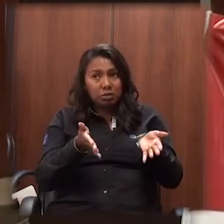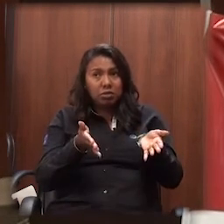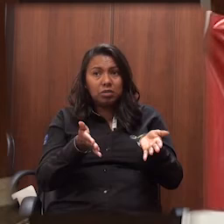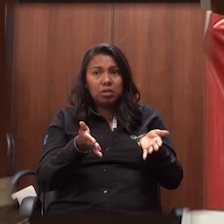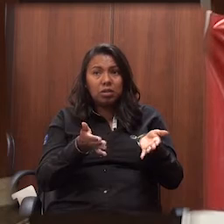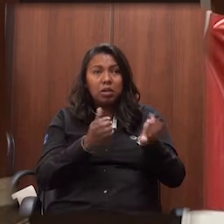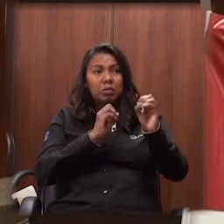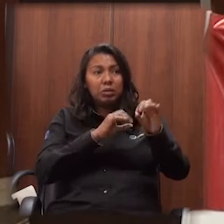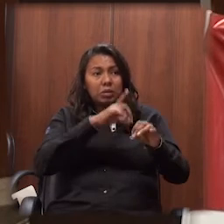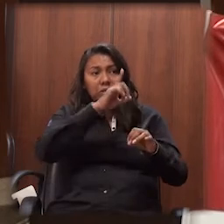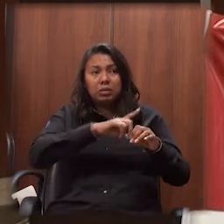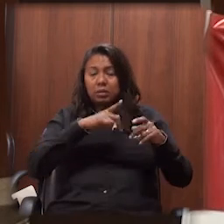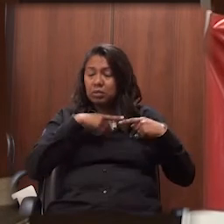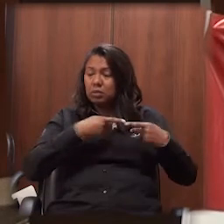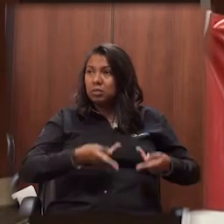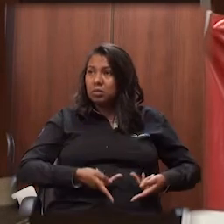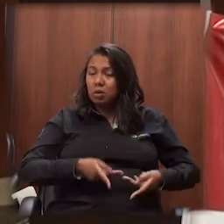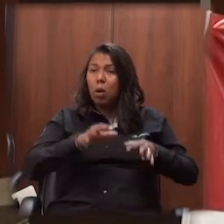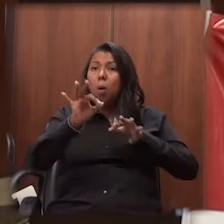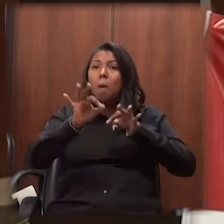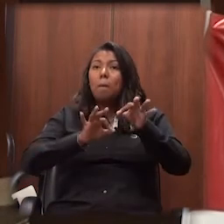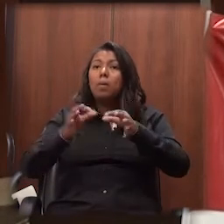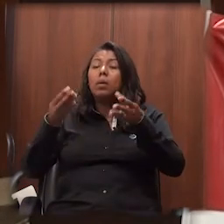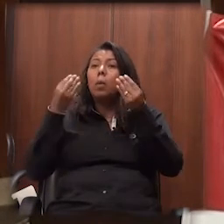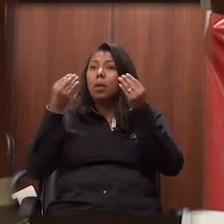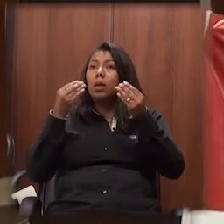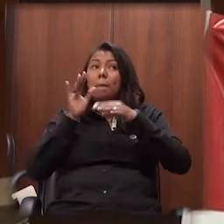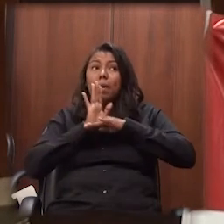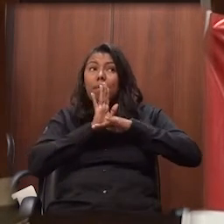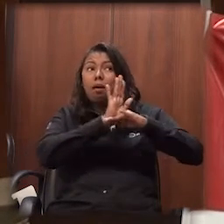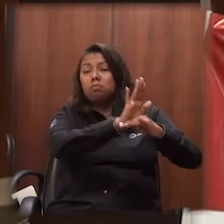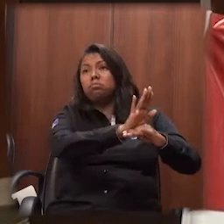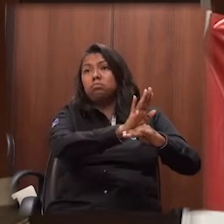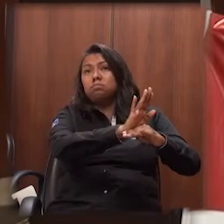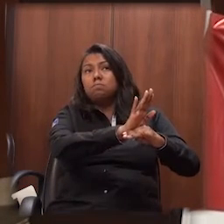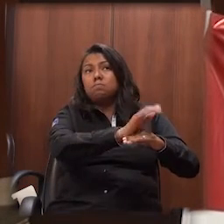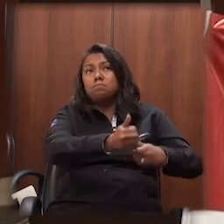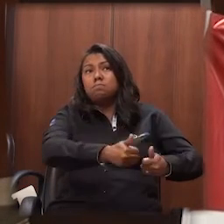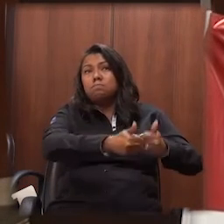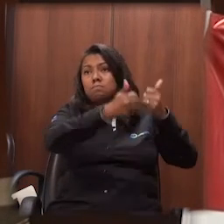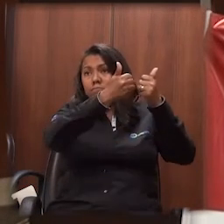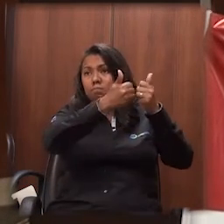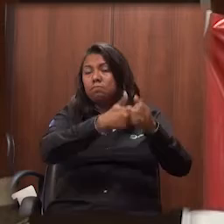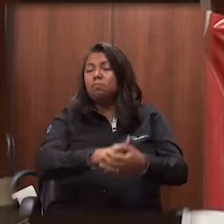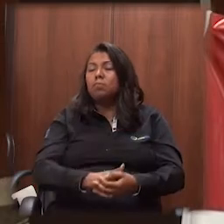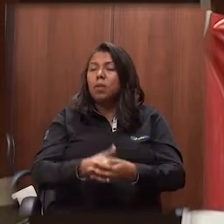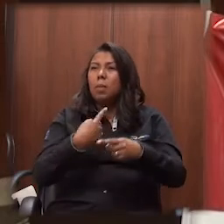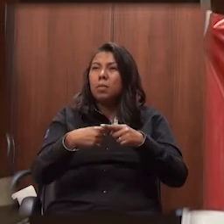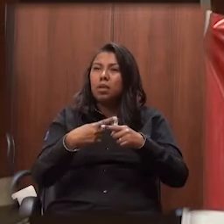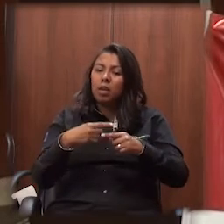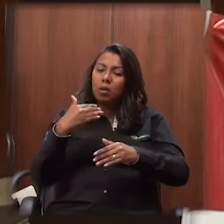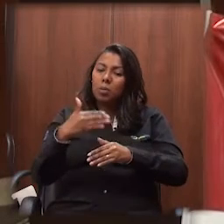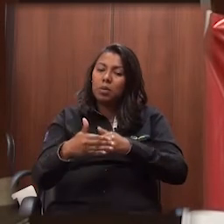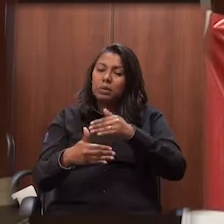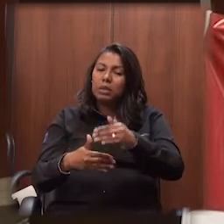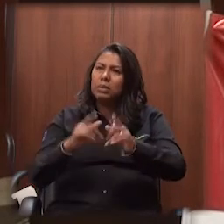da educação em direitos humanos. E o plano viria para complementar as ações, né? porque durante todo o processo